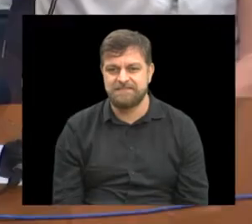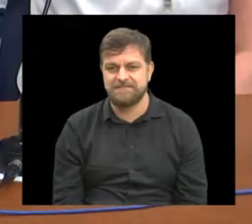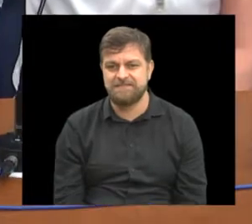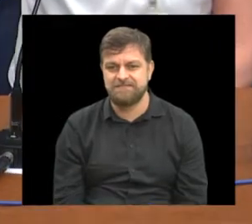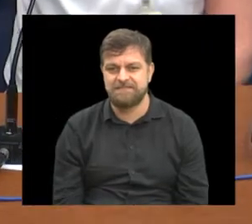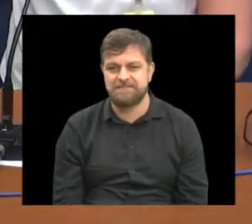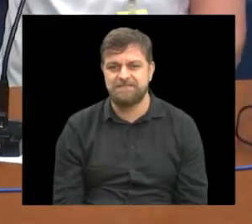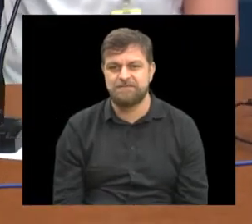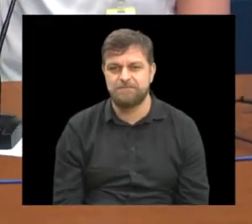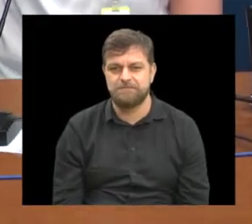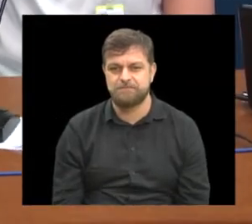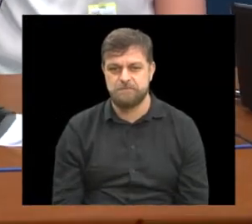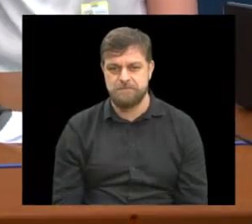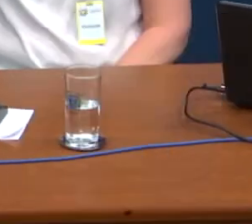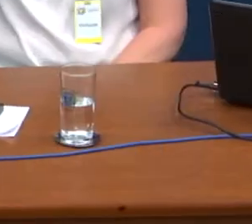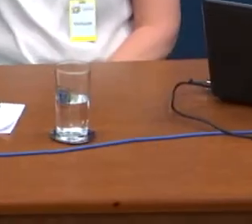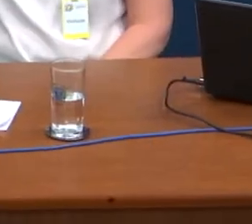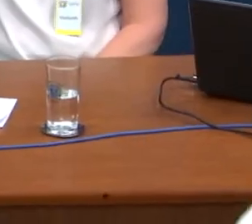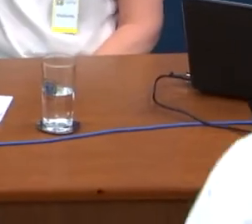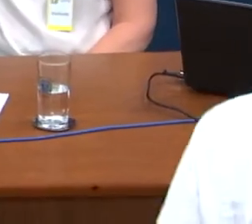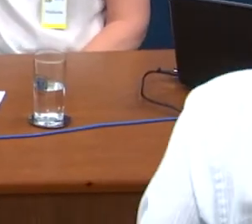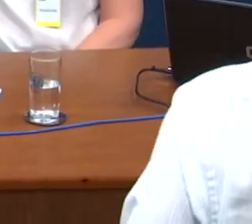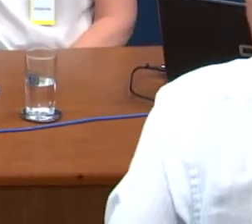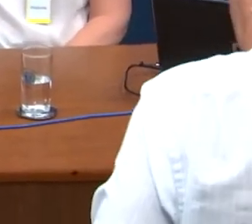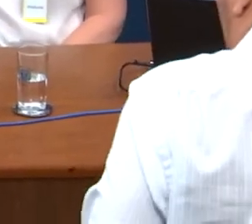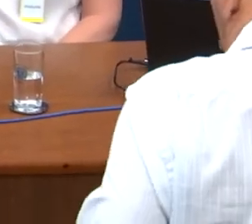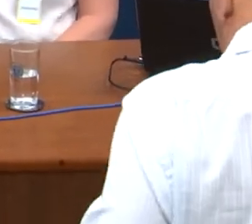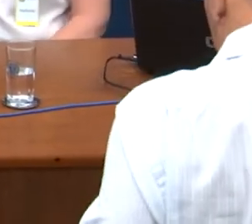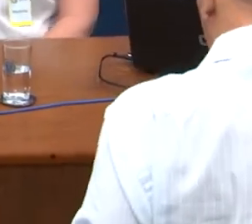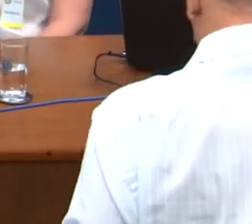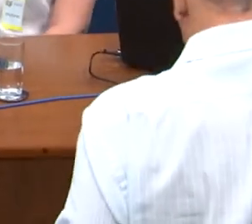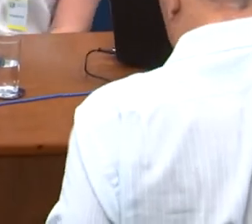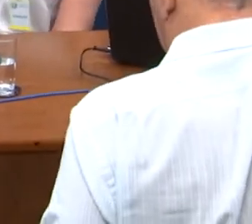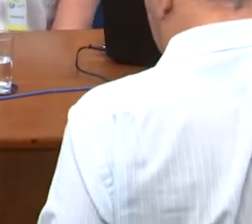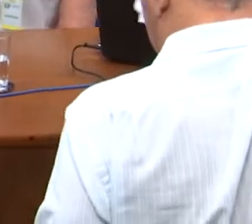Pode desligar aqui, será? Deixa eu ver.